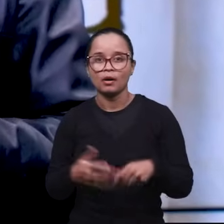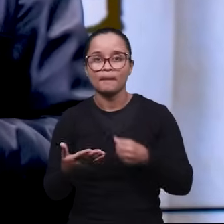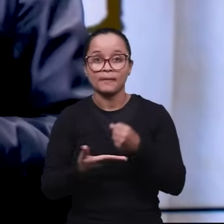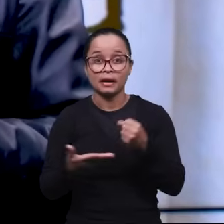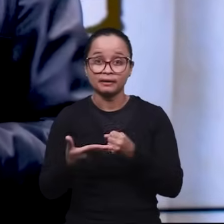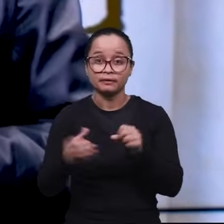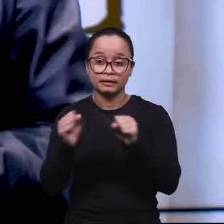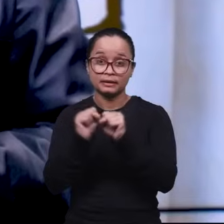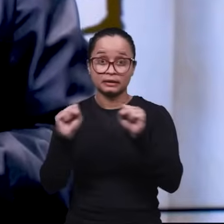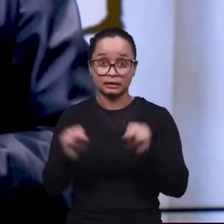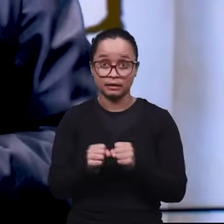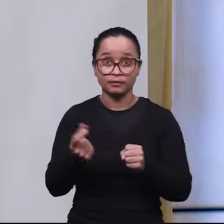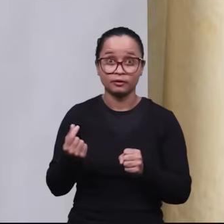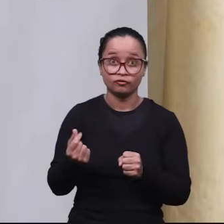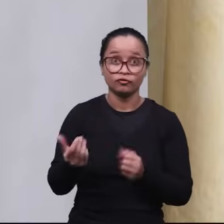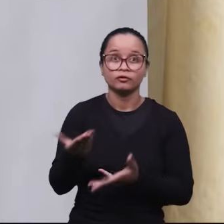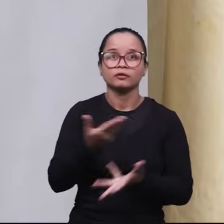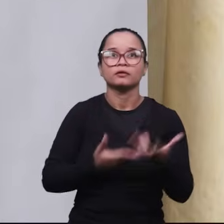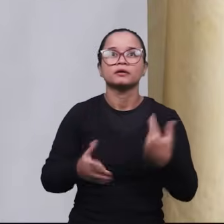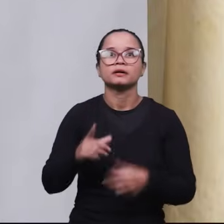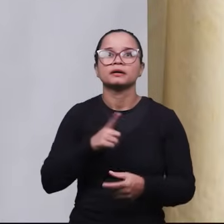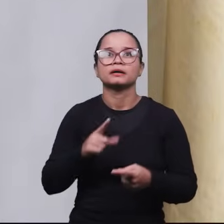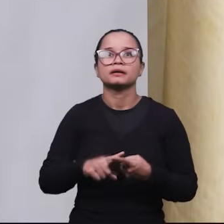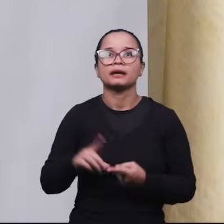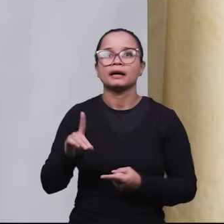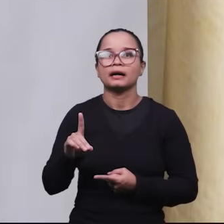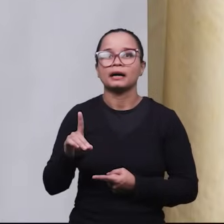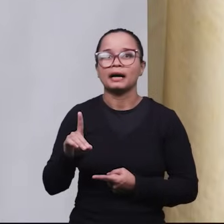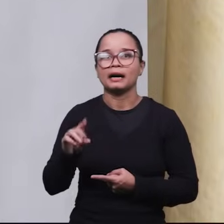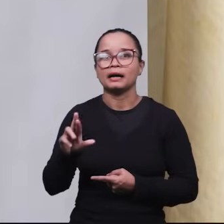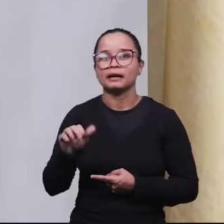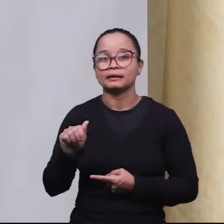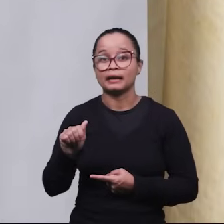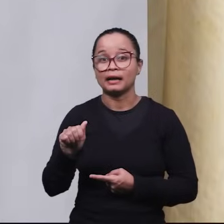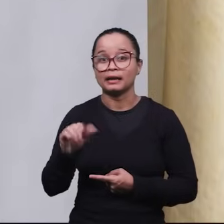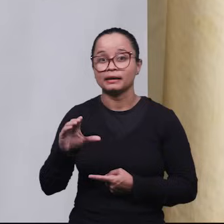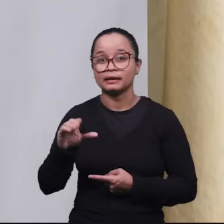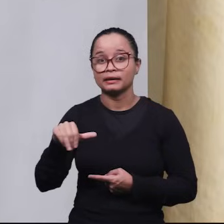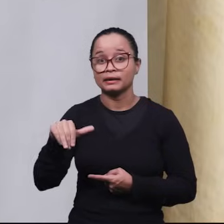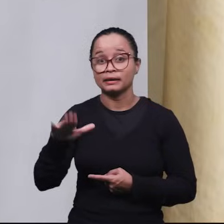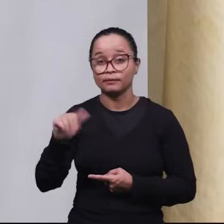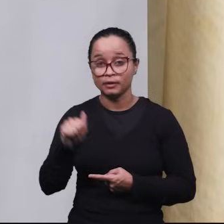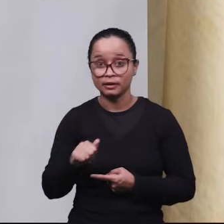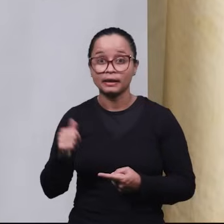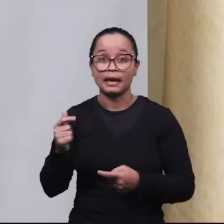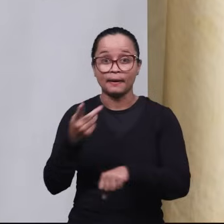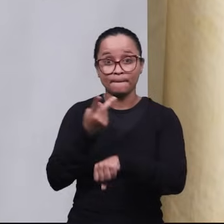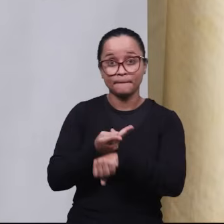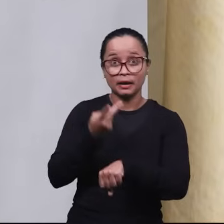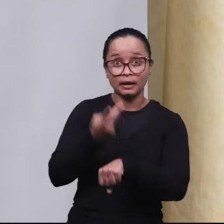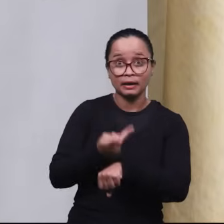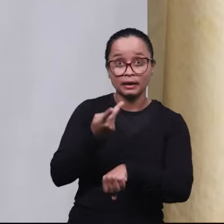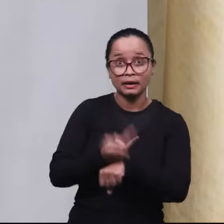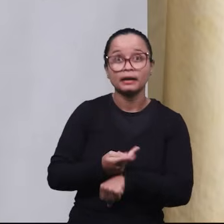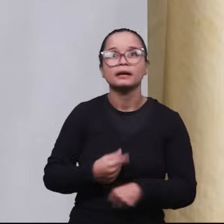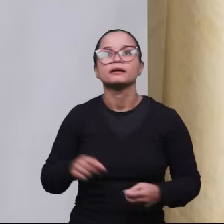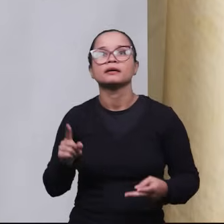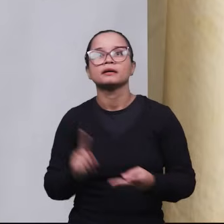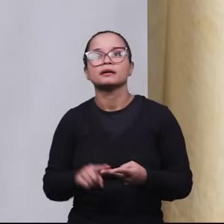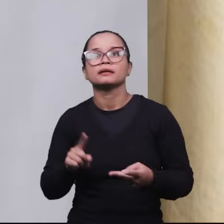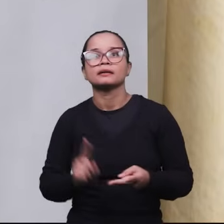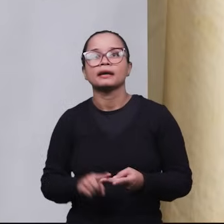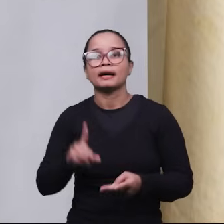sistema monetário foi a dracma, que era de prata, também tinha a didracma,